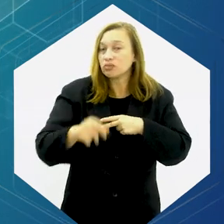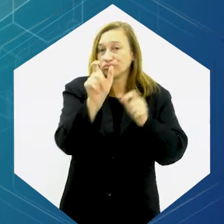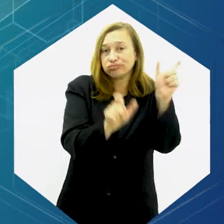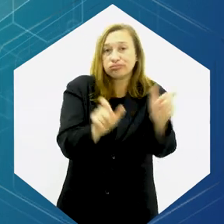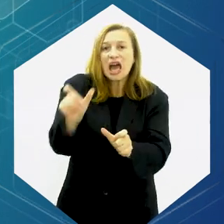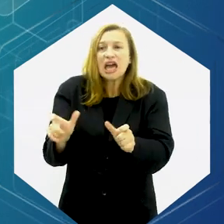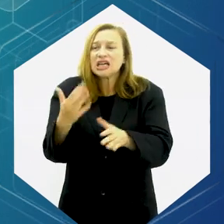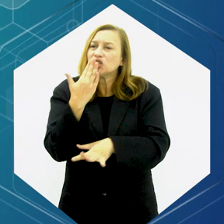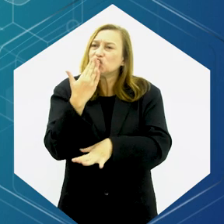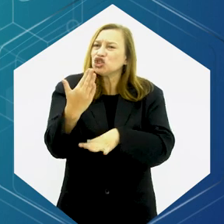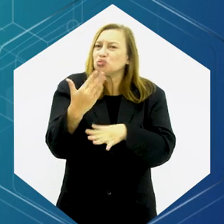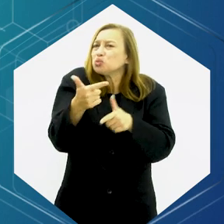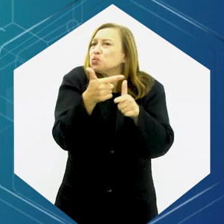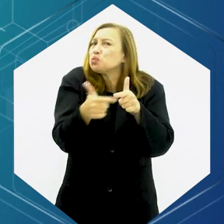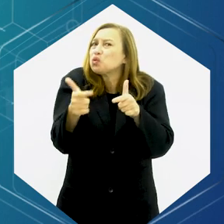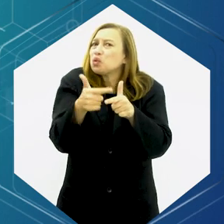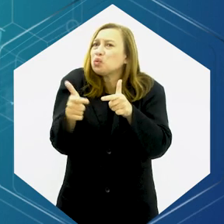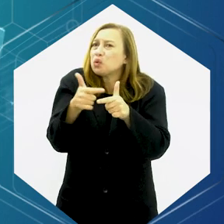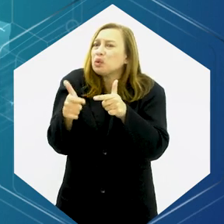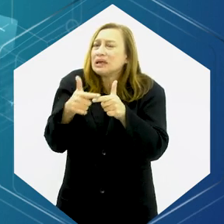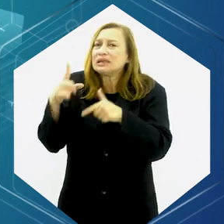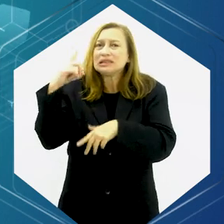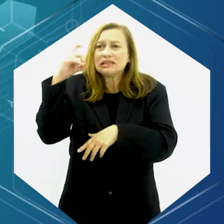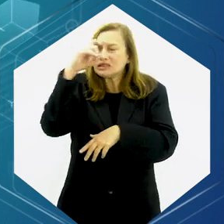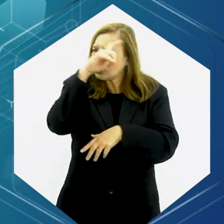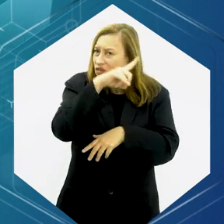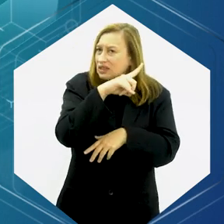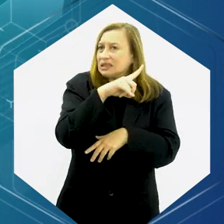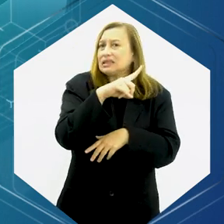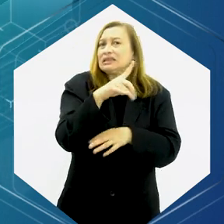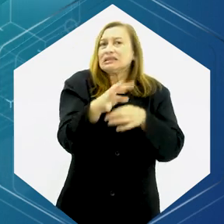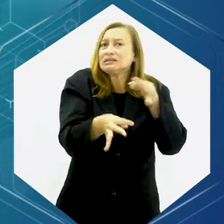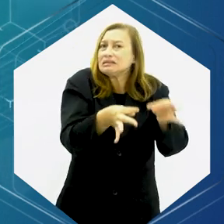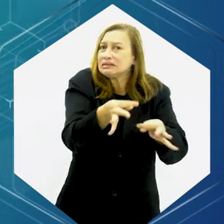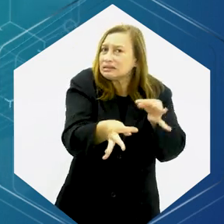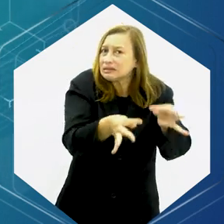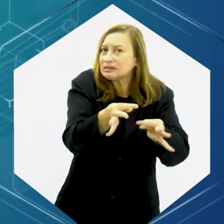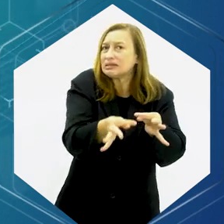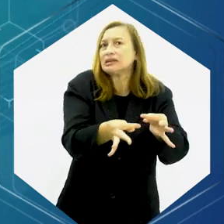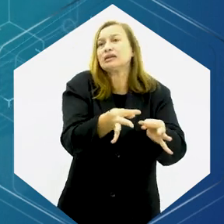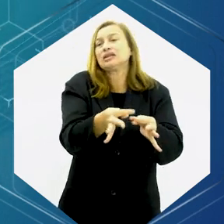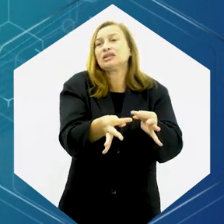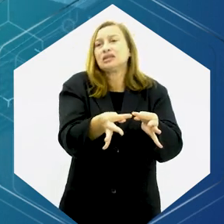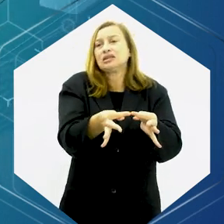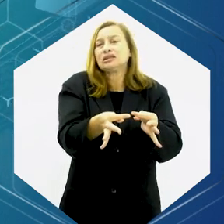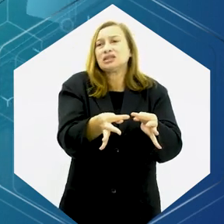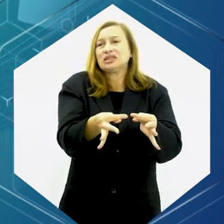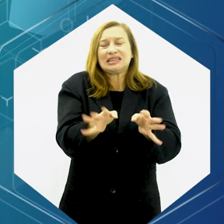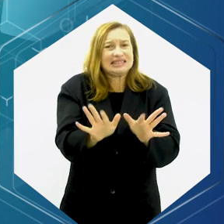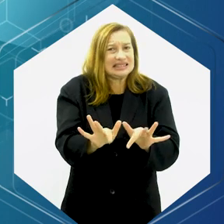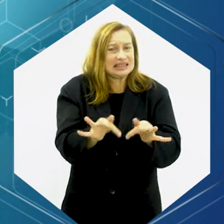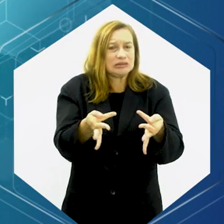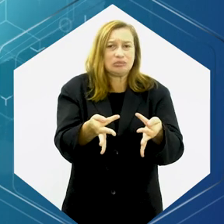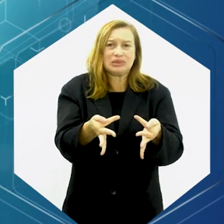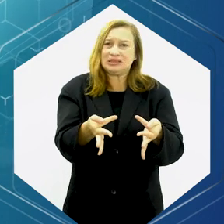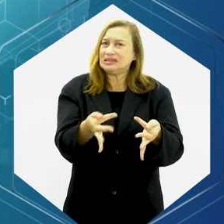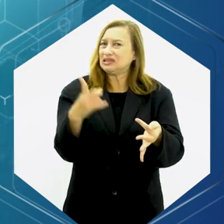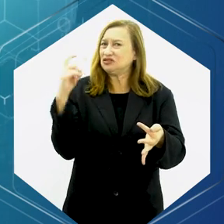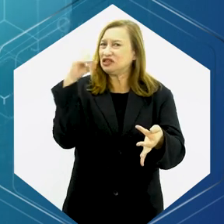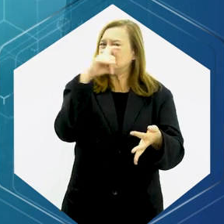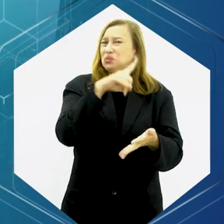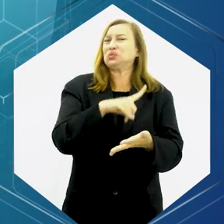então Eh esse tipo de problemas eh São difíceis de ser tratados de de de forma